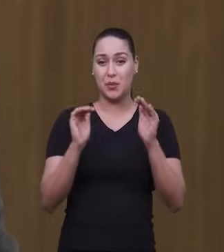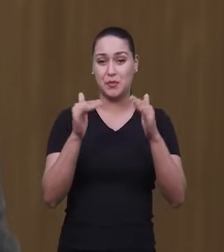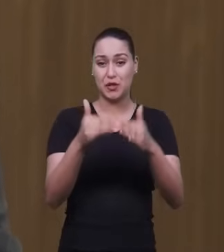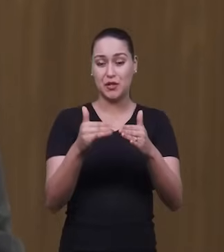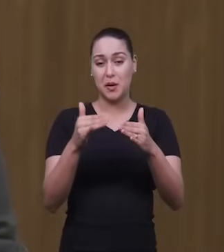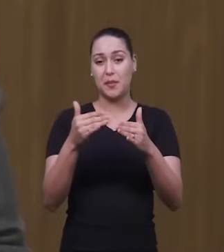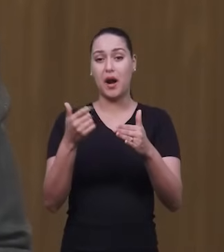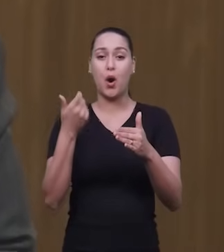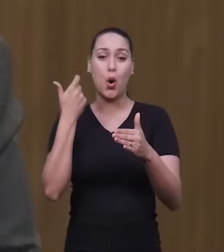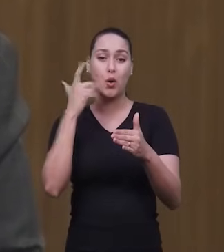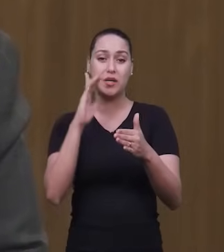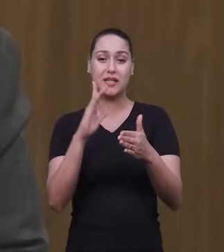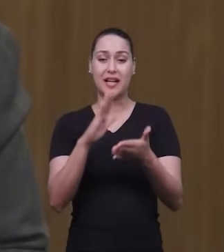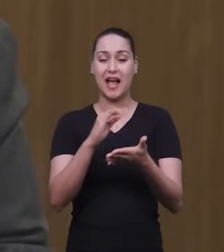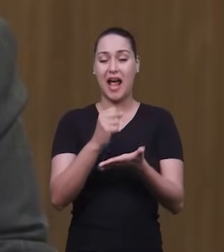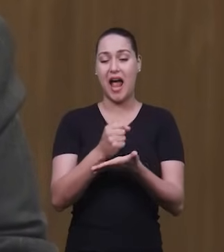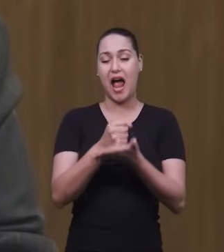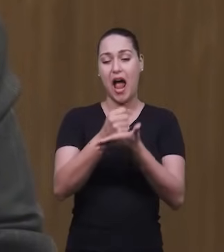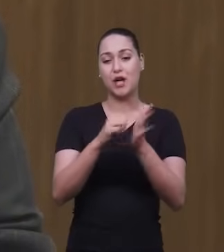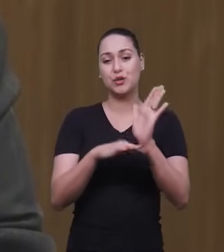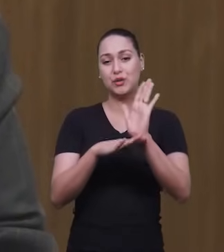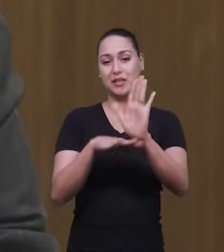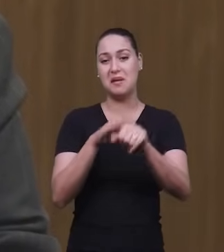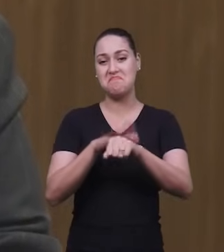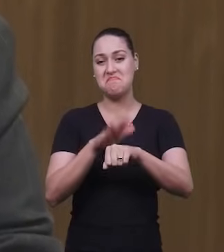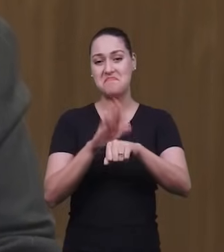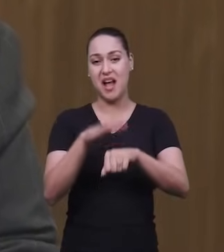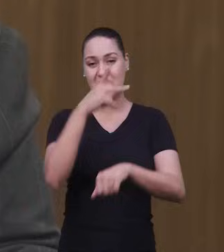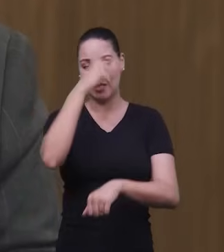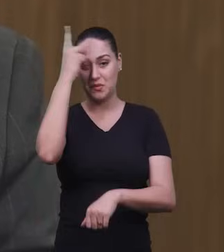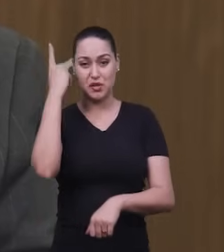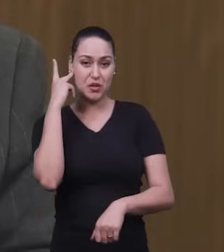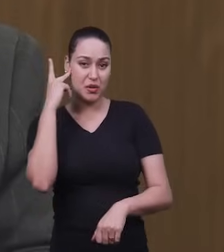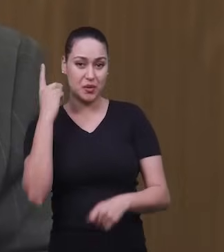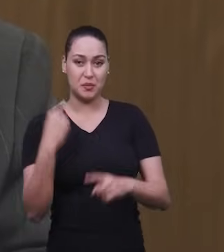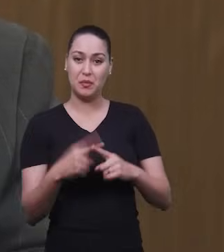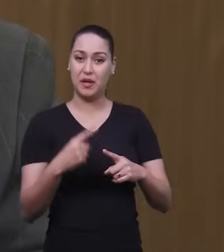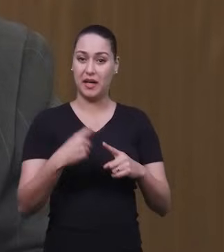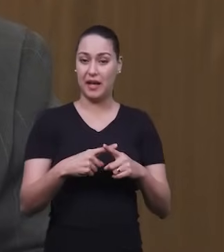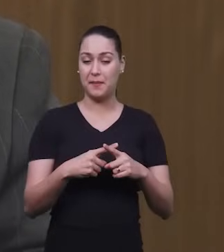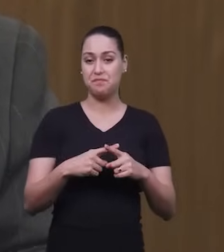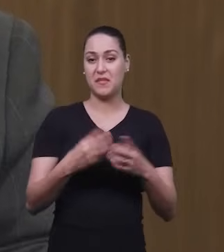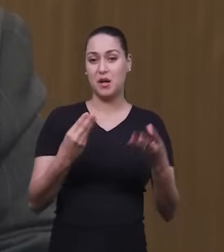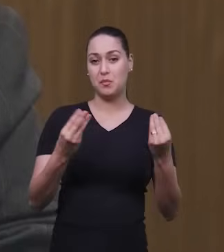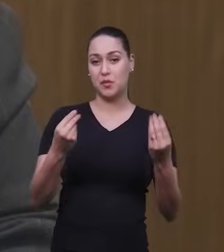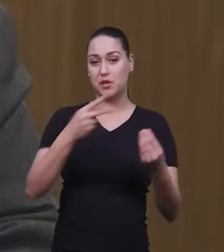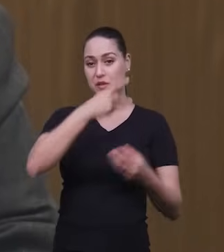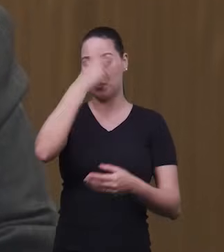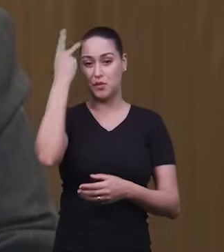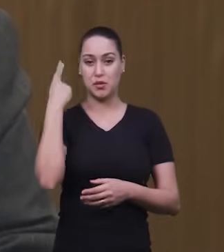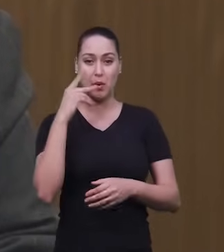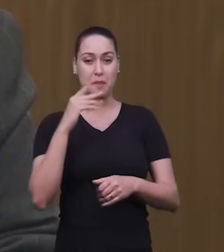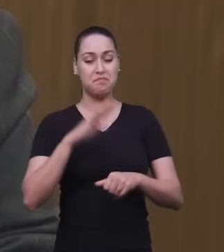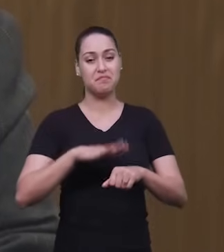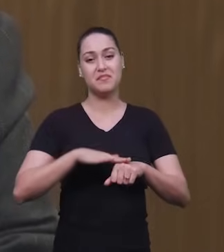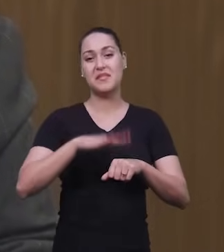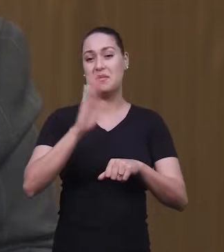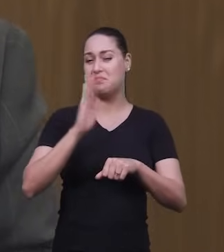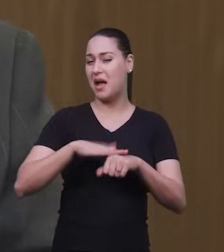atender outras pessoas também. Então, como muitos entram sempre em contato, às vezes até mais de uma